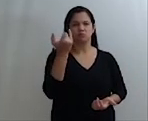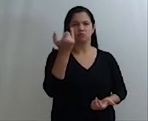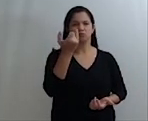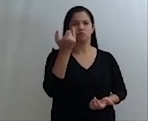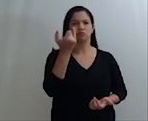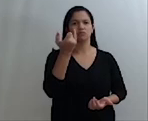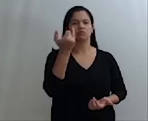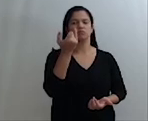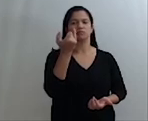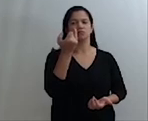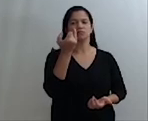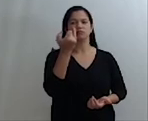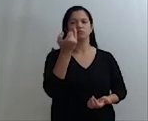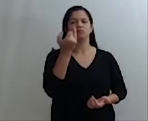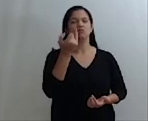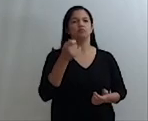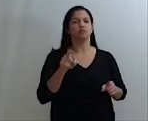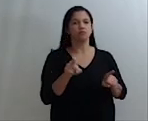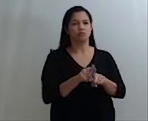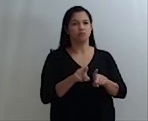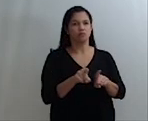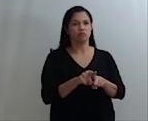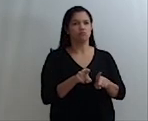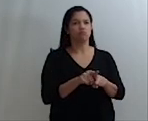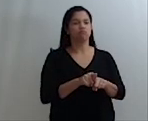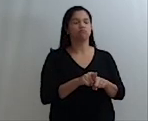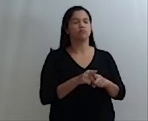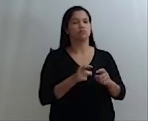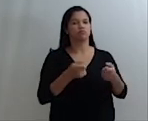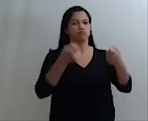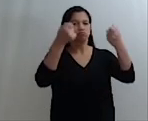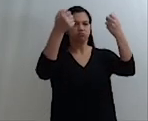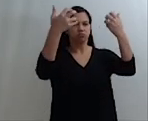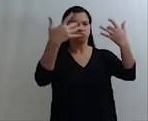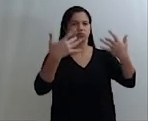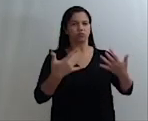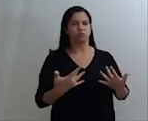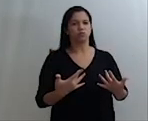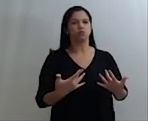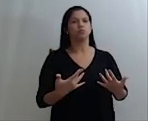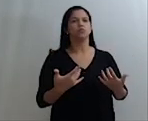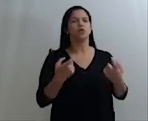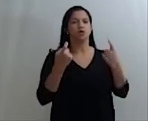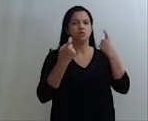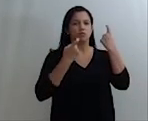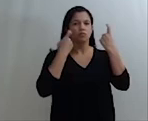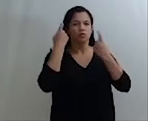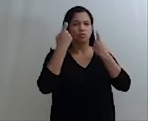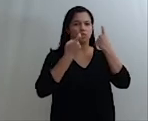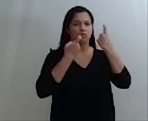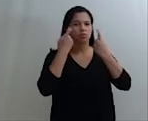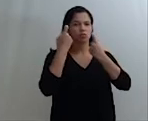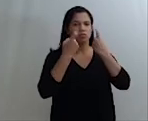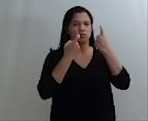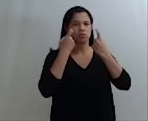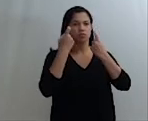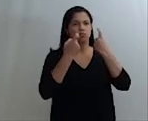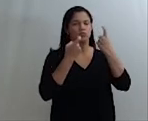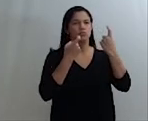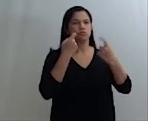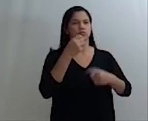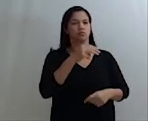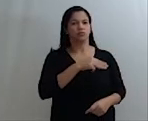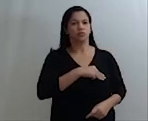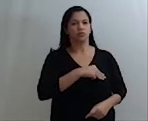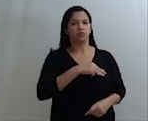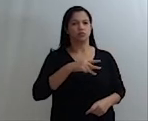nome do Ministério Público a preocupação aí do Ministério Público chegou até a chegar a concluir pelo não conhecimento do do